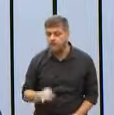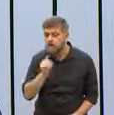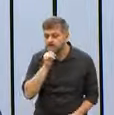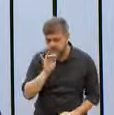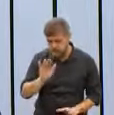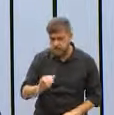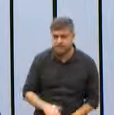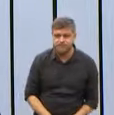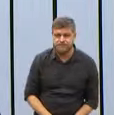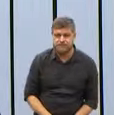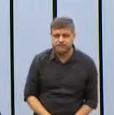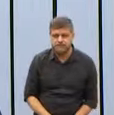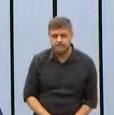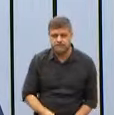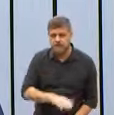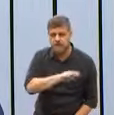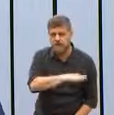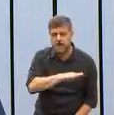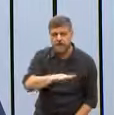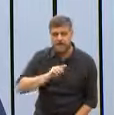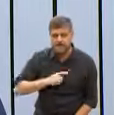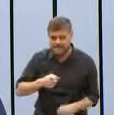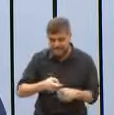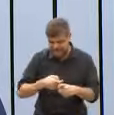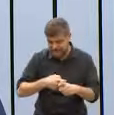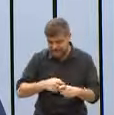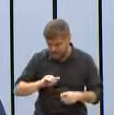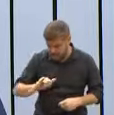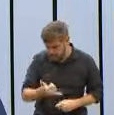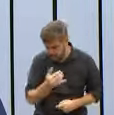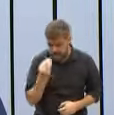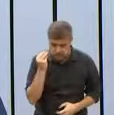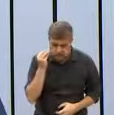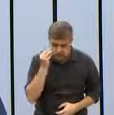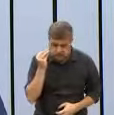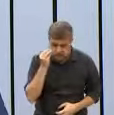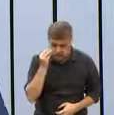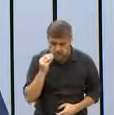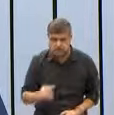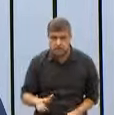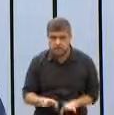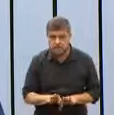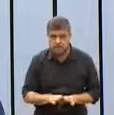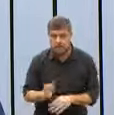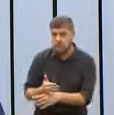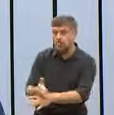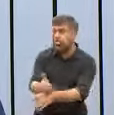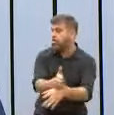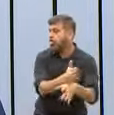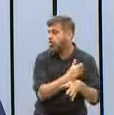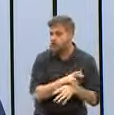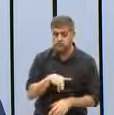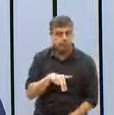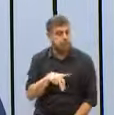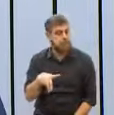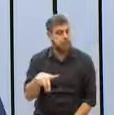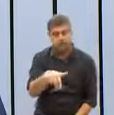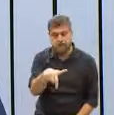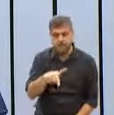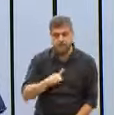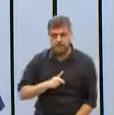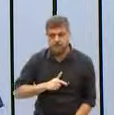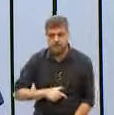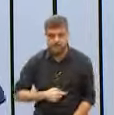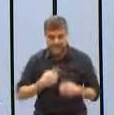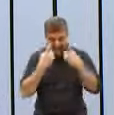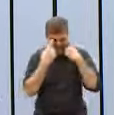exemplo, no caso dela estar em exploração sexual em outro território, no caso dela estar perdida, pode ser, no caso dela estar